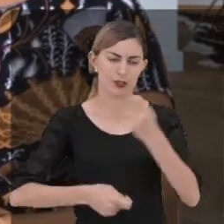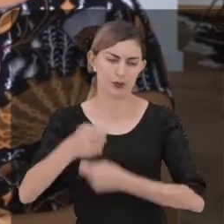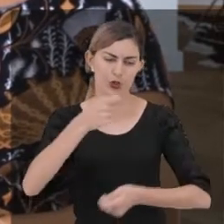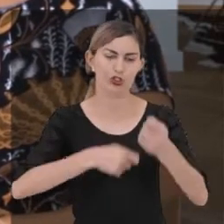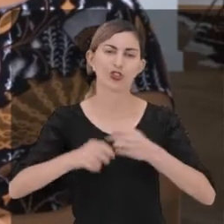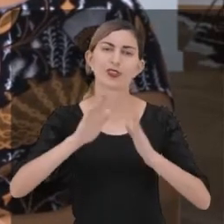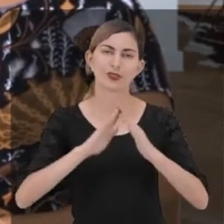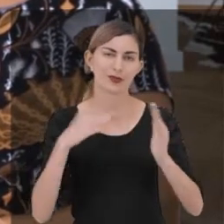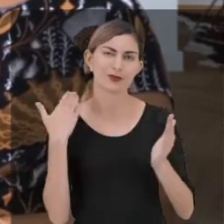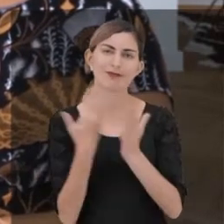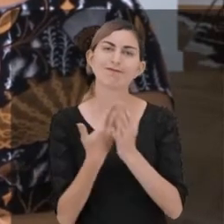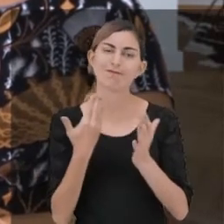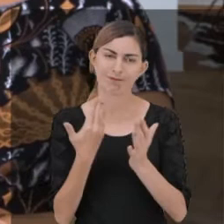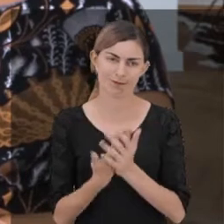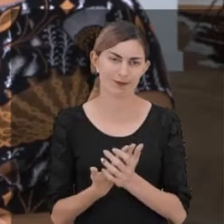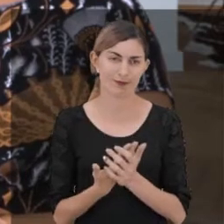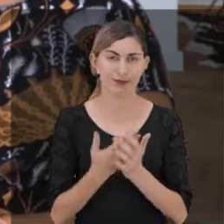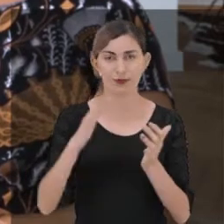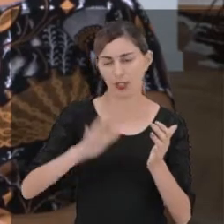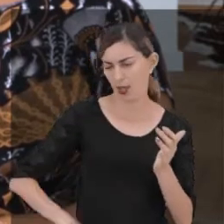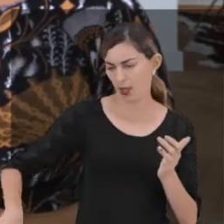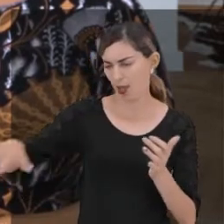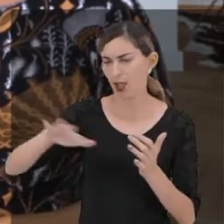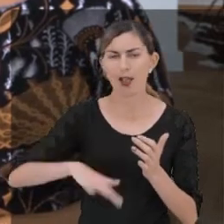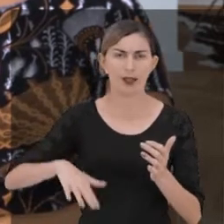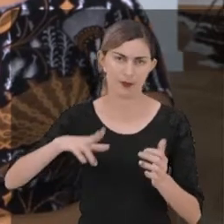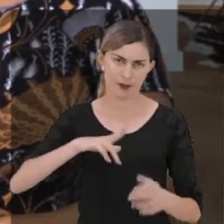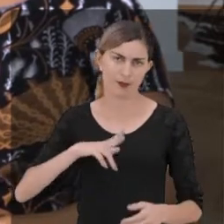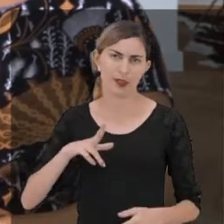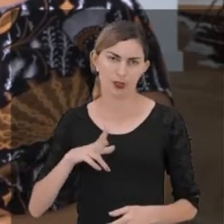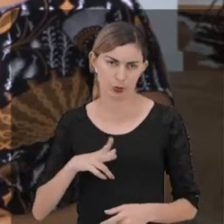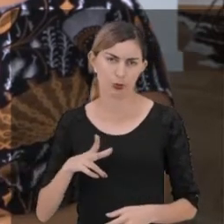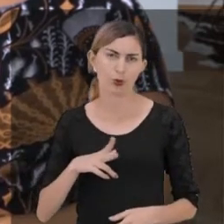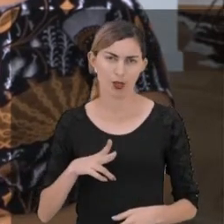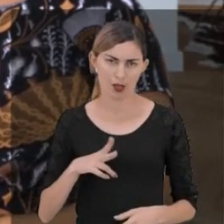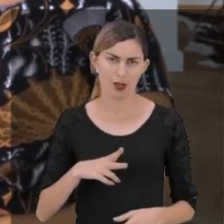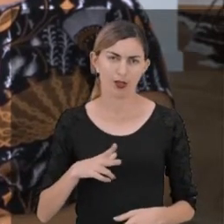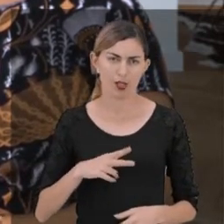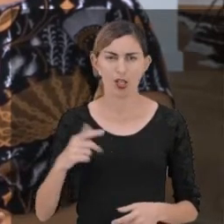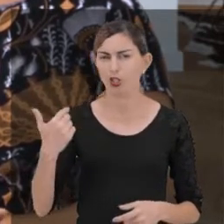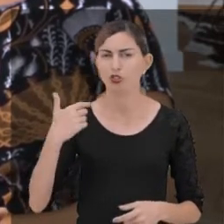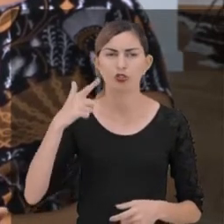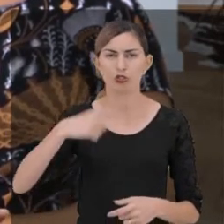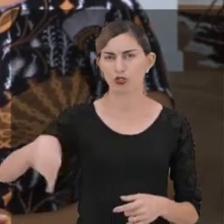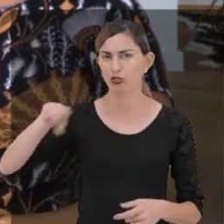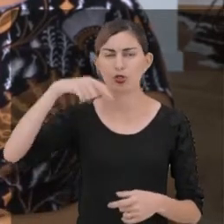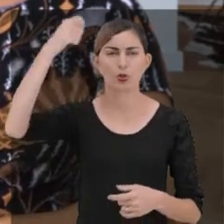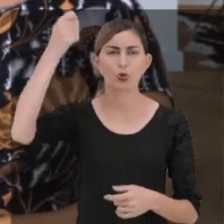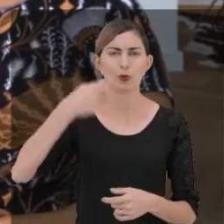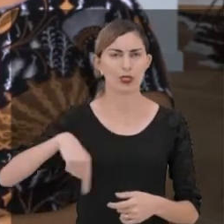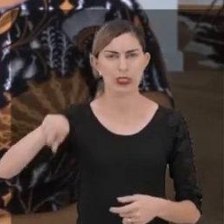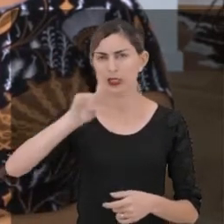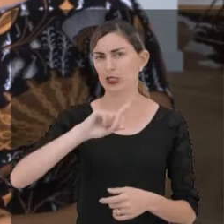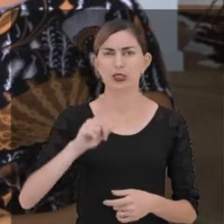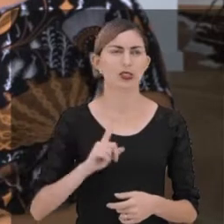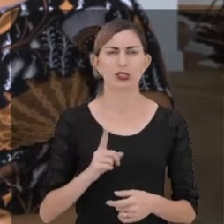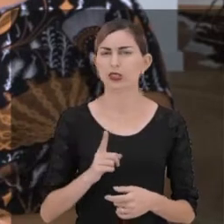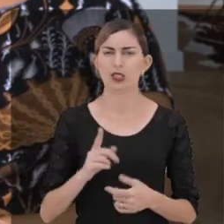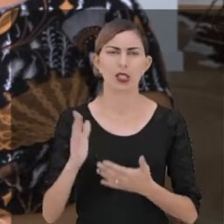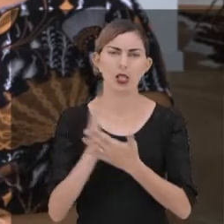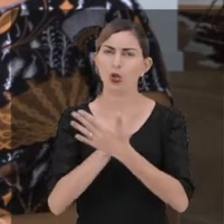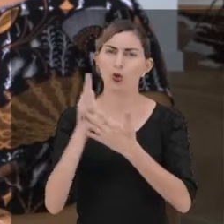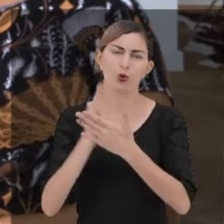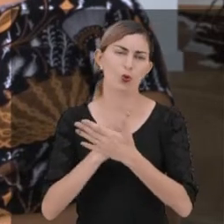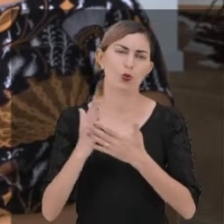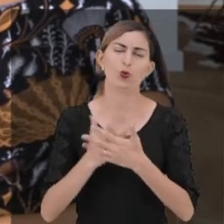administração escolar. Na área privada, nós não precisaríamos ter